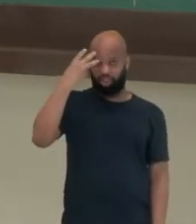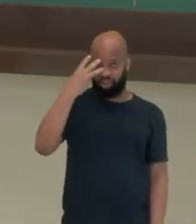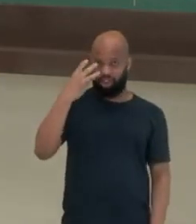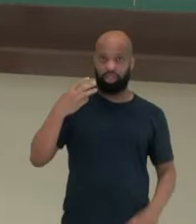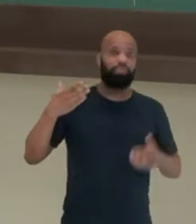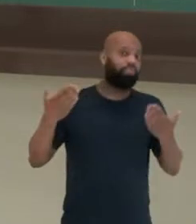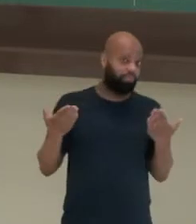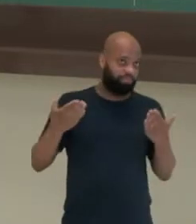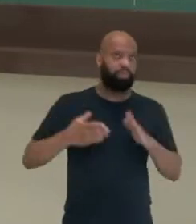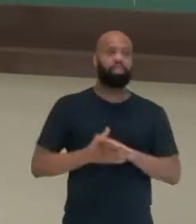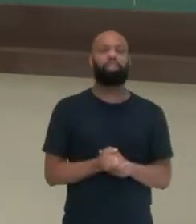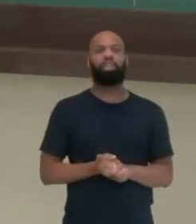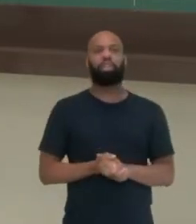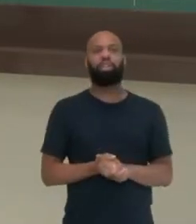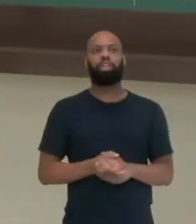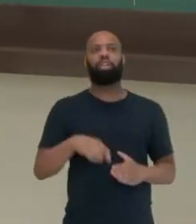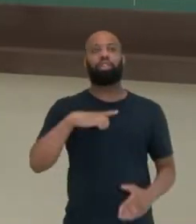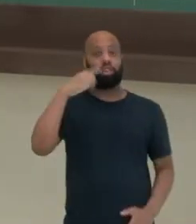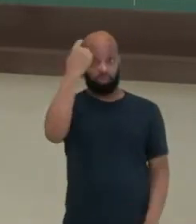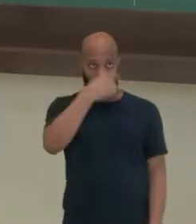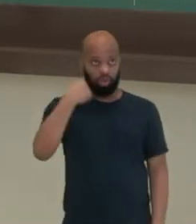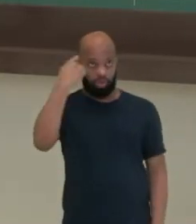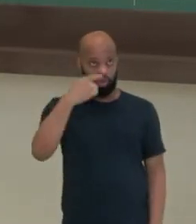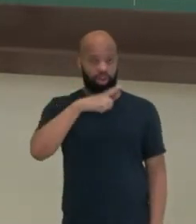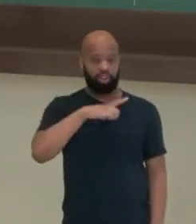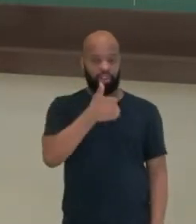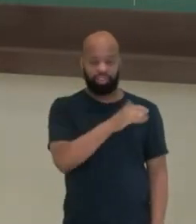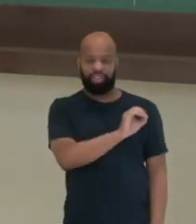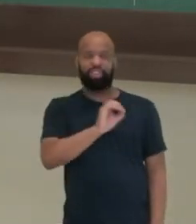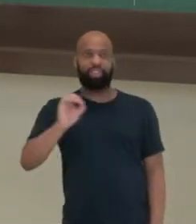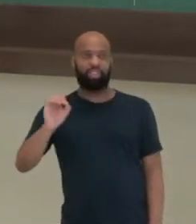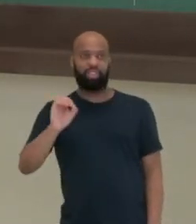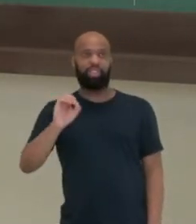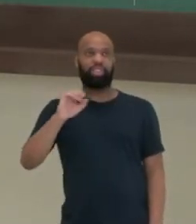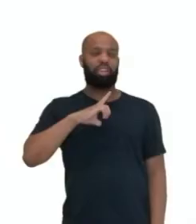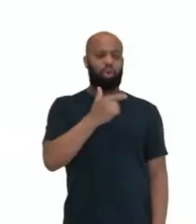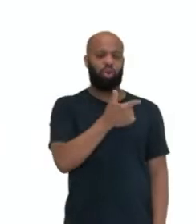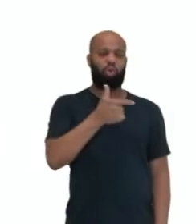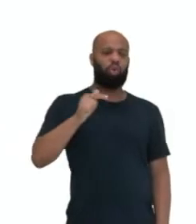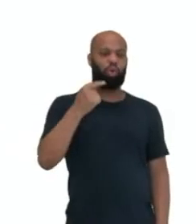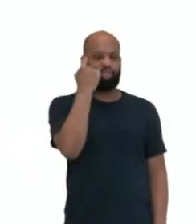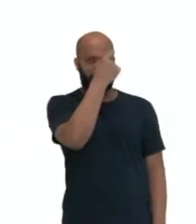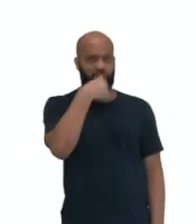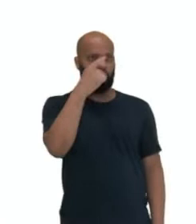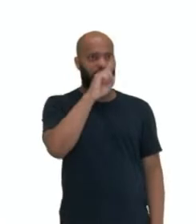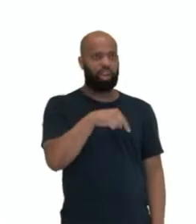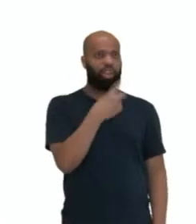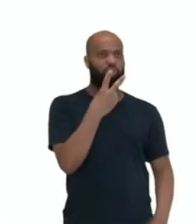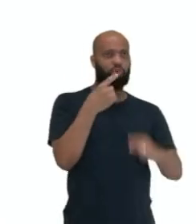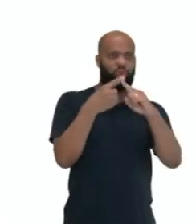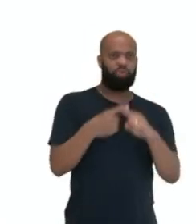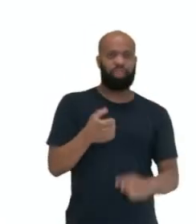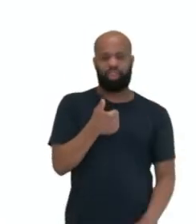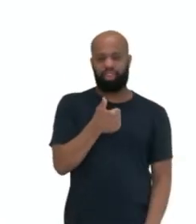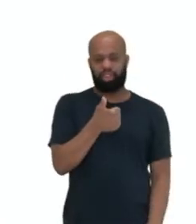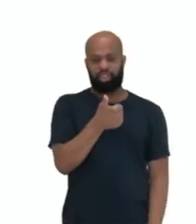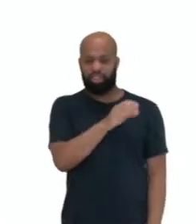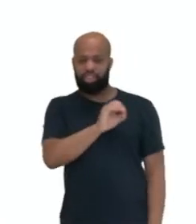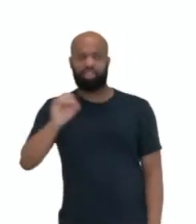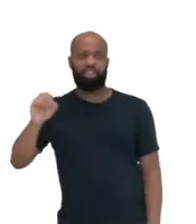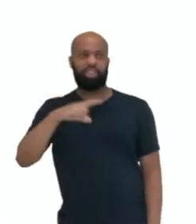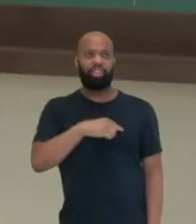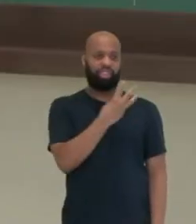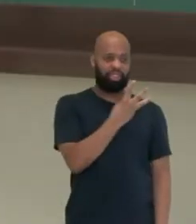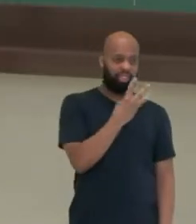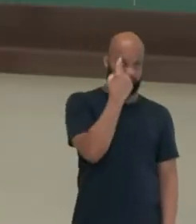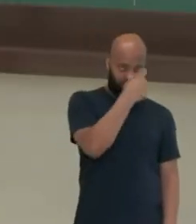horas? Então, ó, em 1 hora, 100. Mais 1 hora, 2 vezes 100. Em 3 horas,